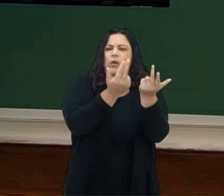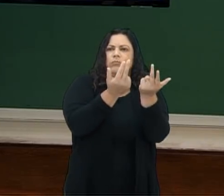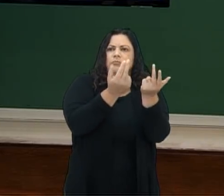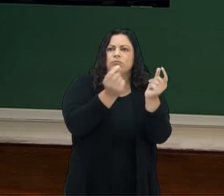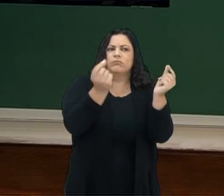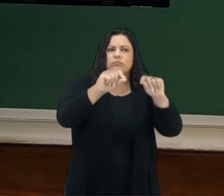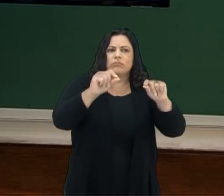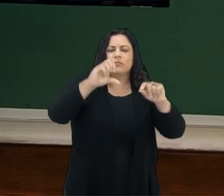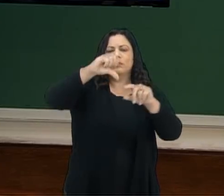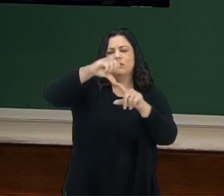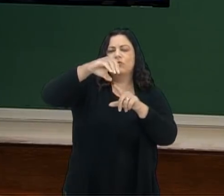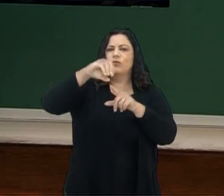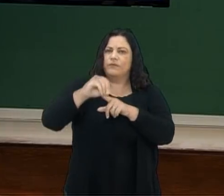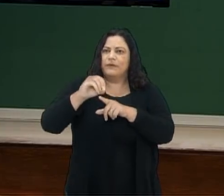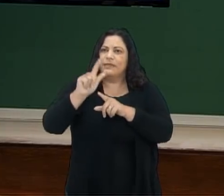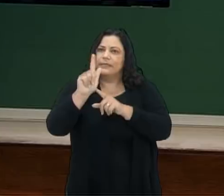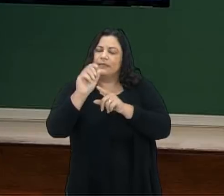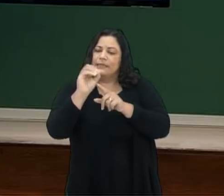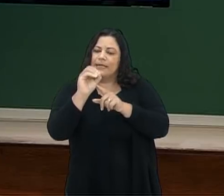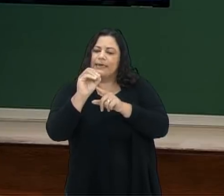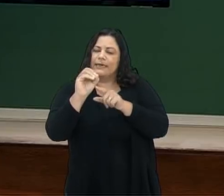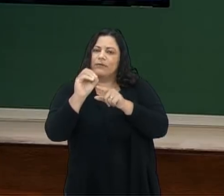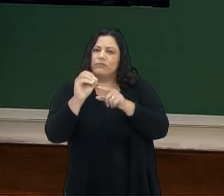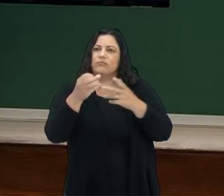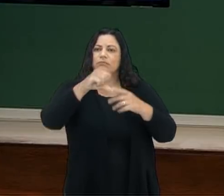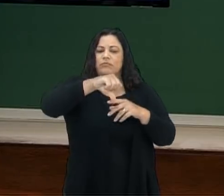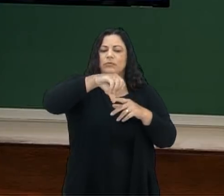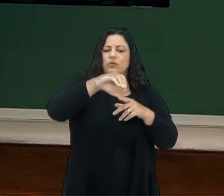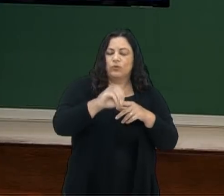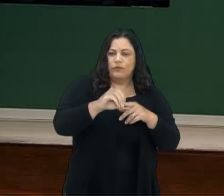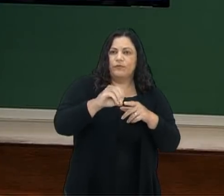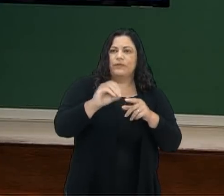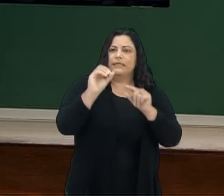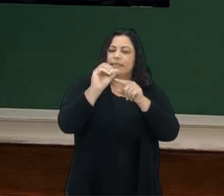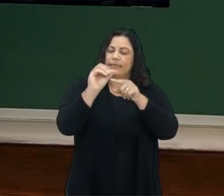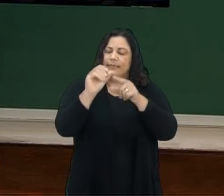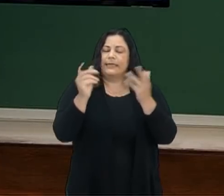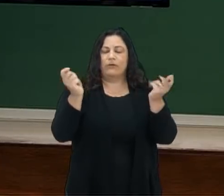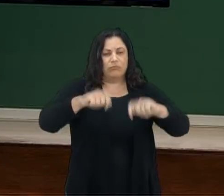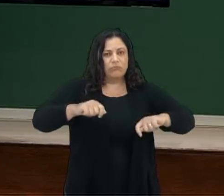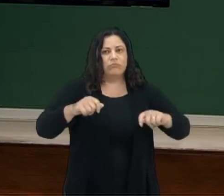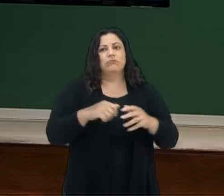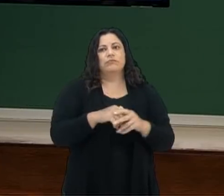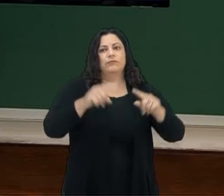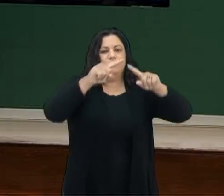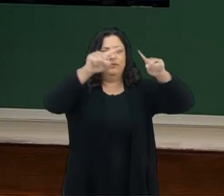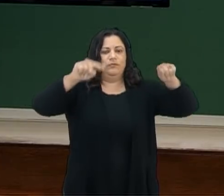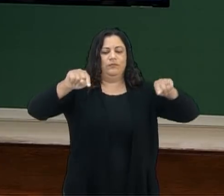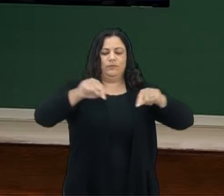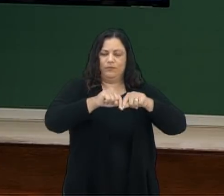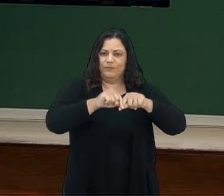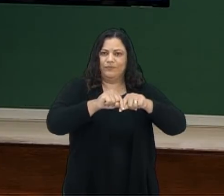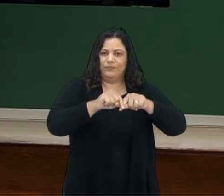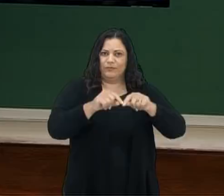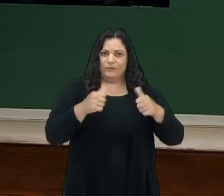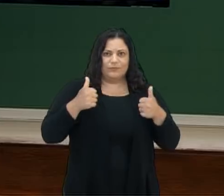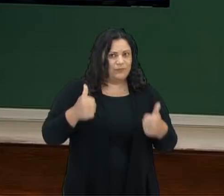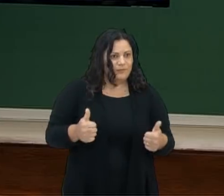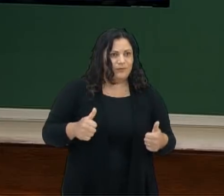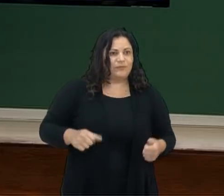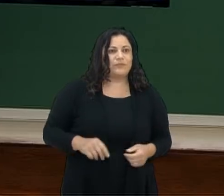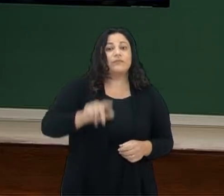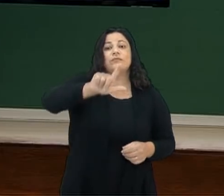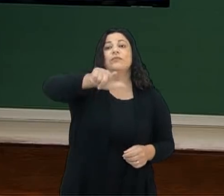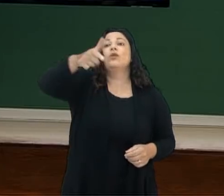graus, 90 graus e 90 graus. Esse polígono aqui é um polígono regular que você também conhece como quadrado, certo? Aqui nós temos um